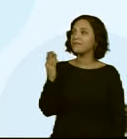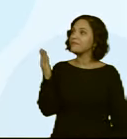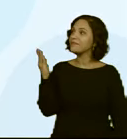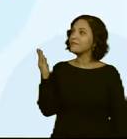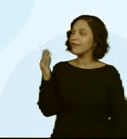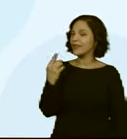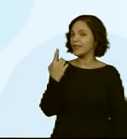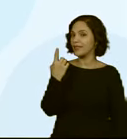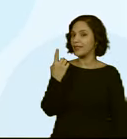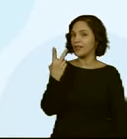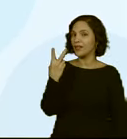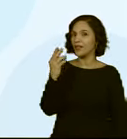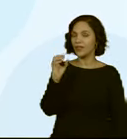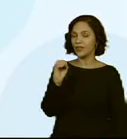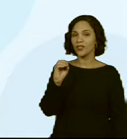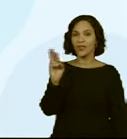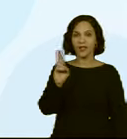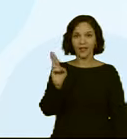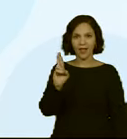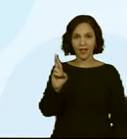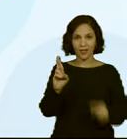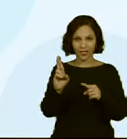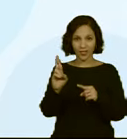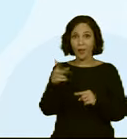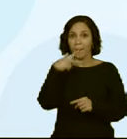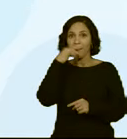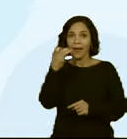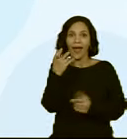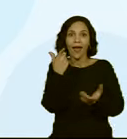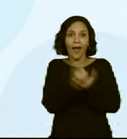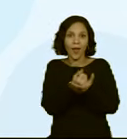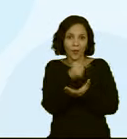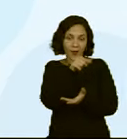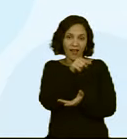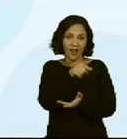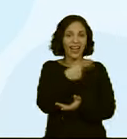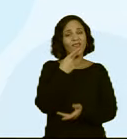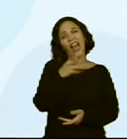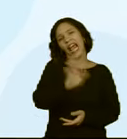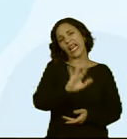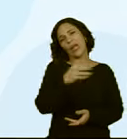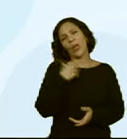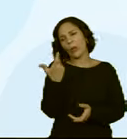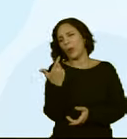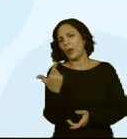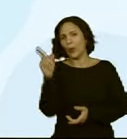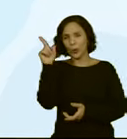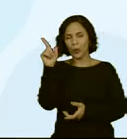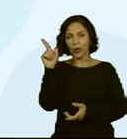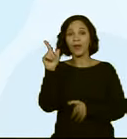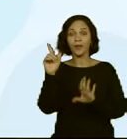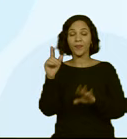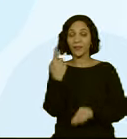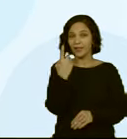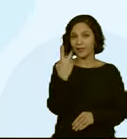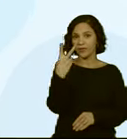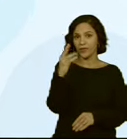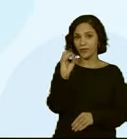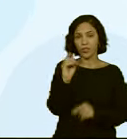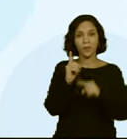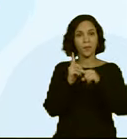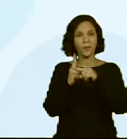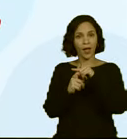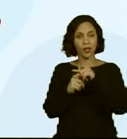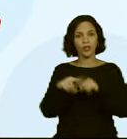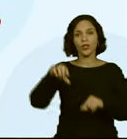né que é o valor do tênis que o pai dele quer comprar mais uns 96 que na